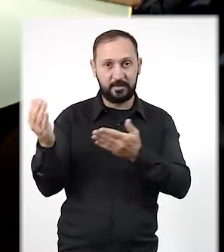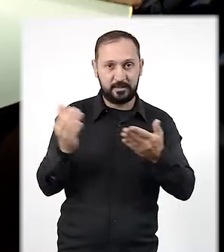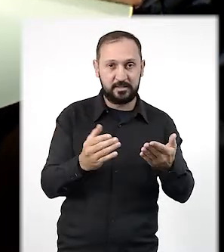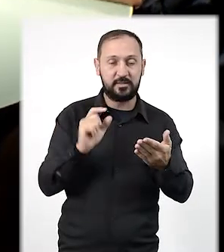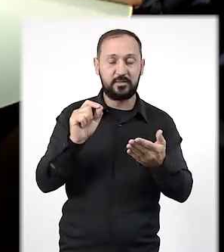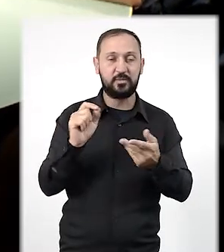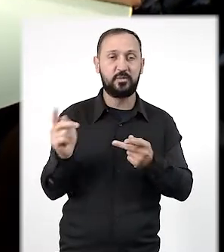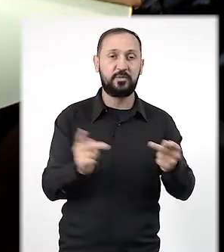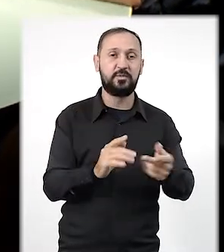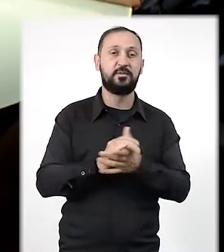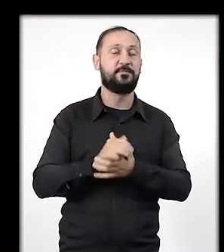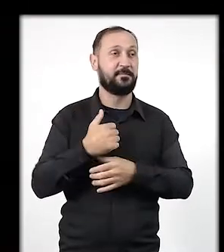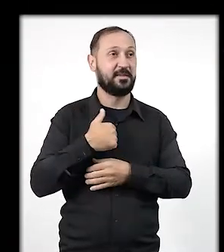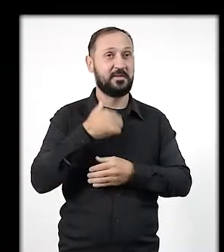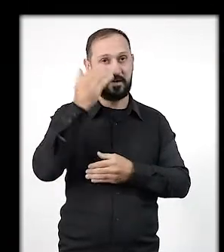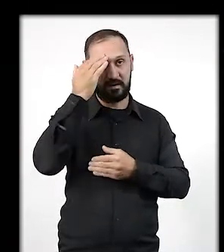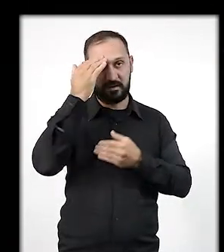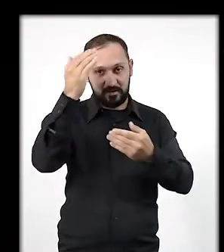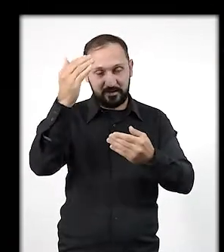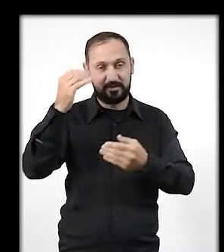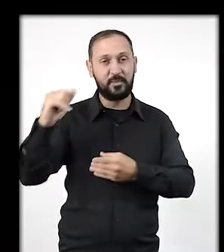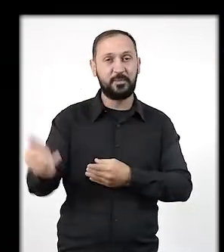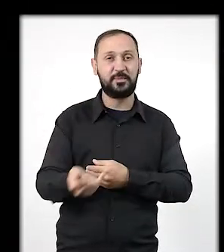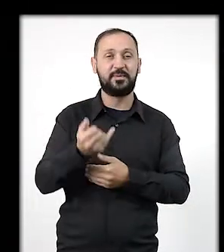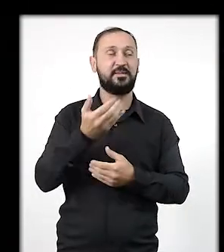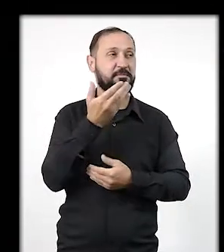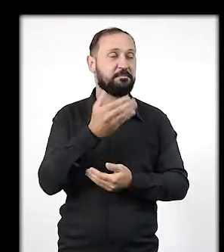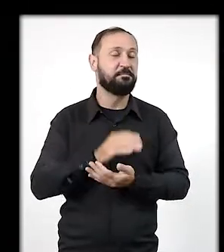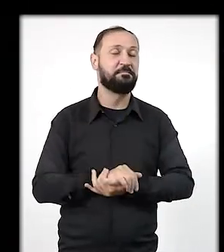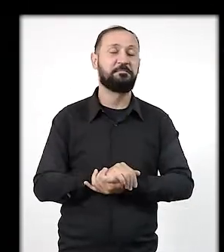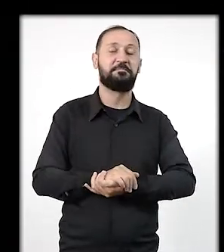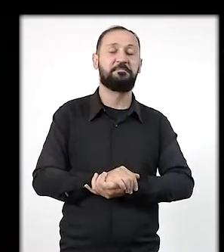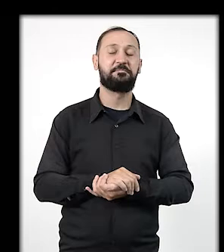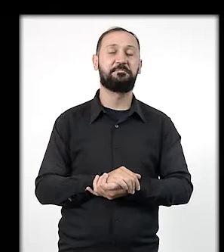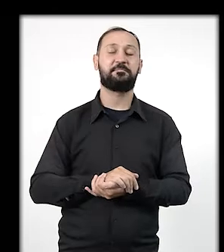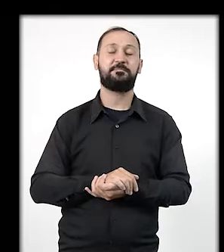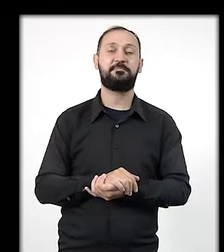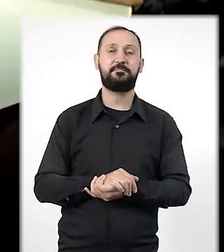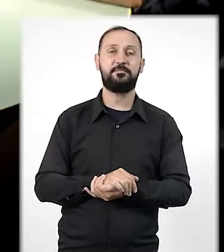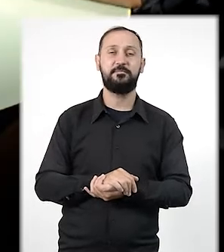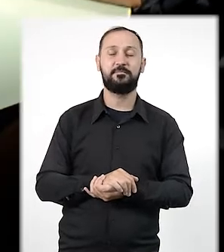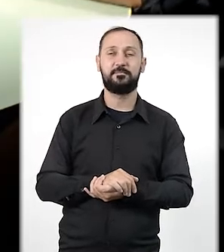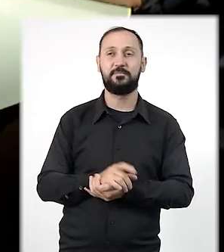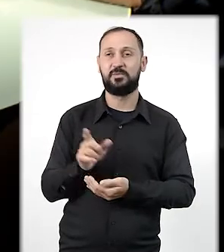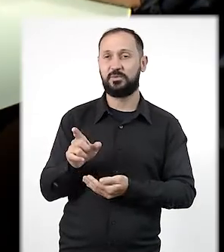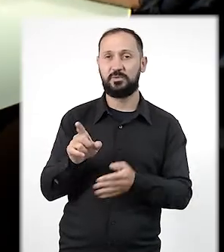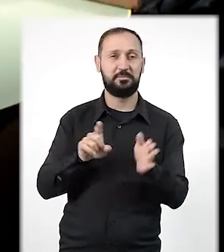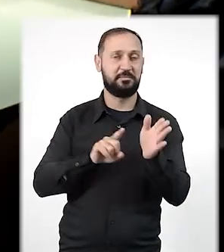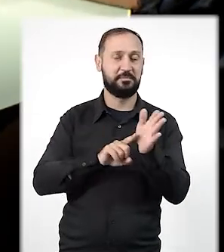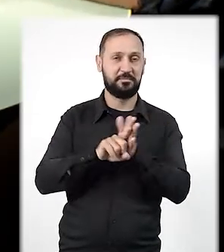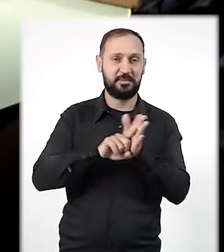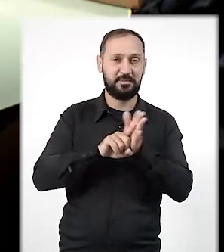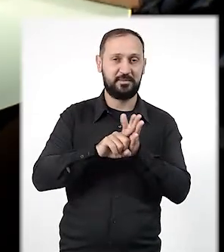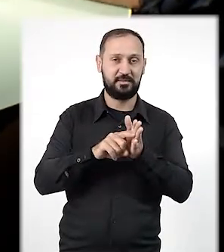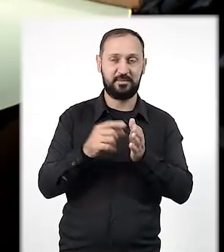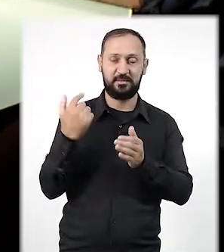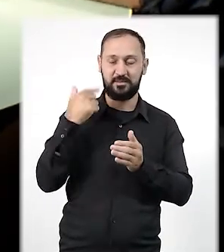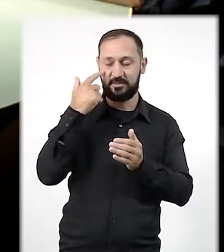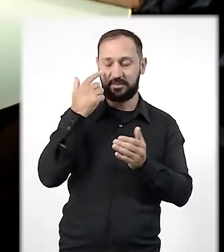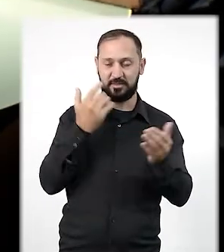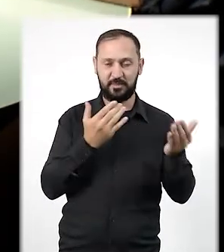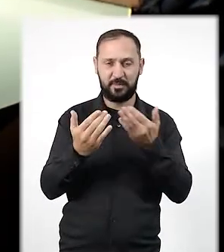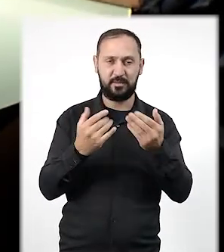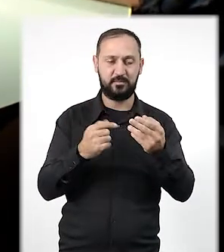aceito nosso convite. Eu que agradeço o convite, pela oportunidade, Thiago. Bom, A sua pesquisa, como a gente até viu há